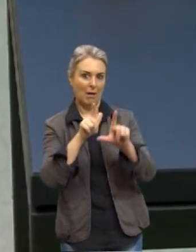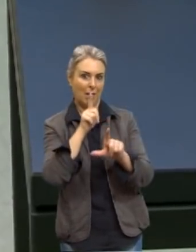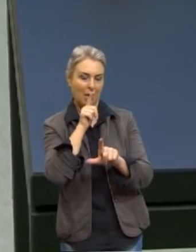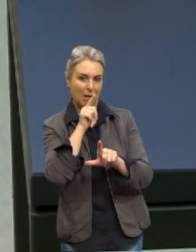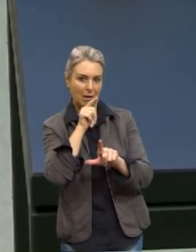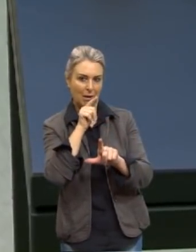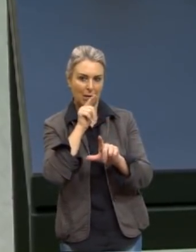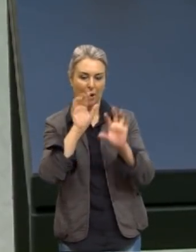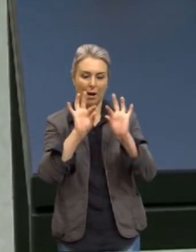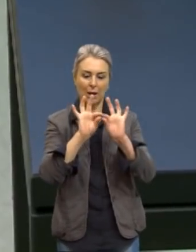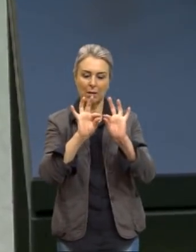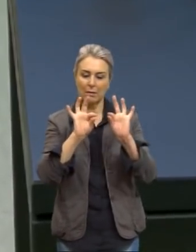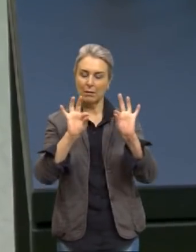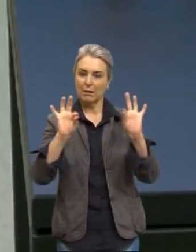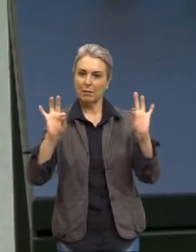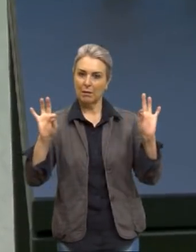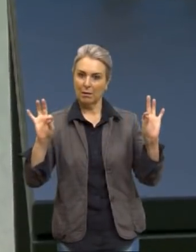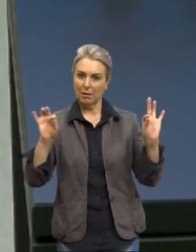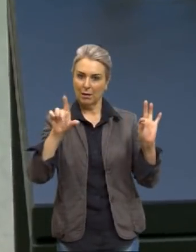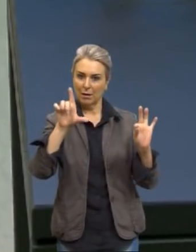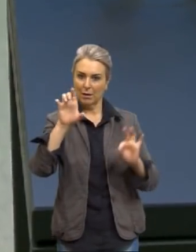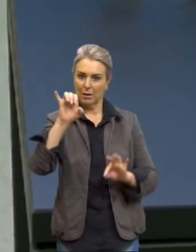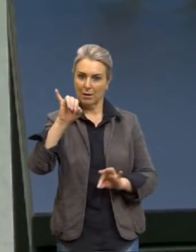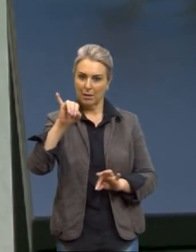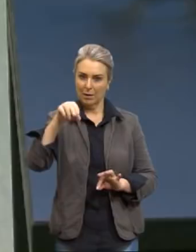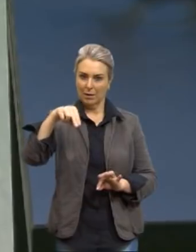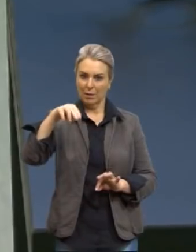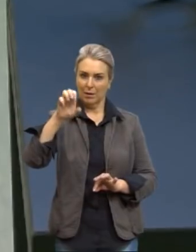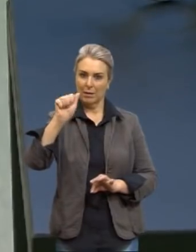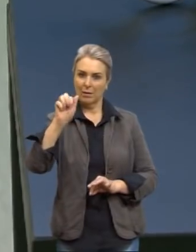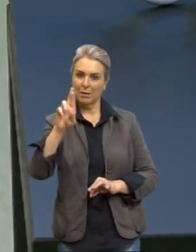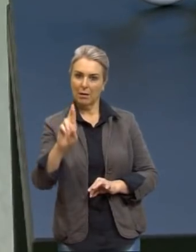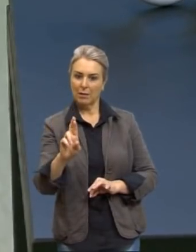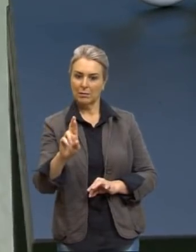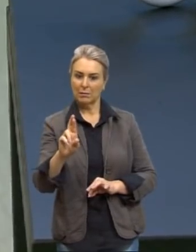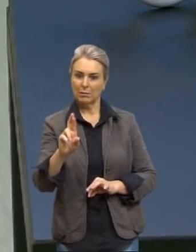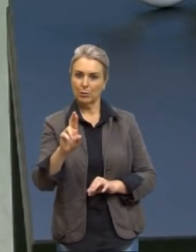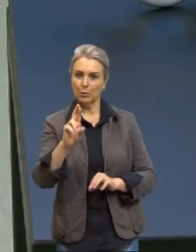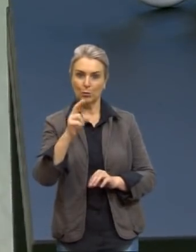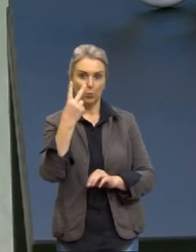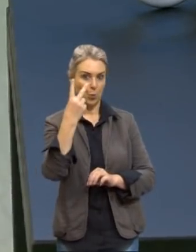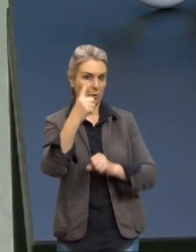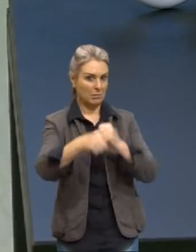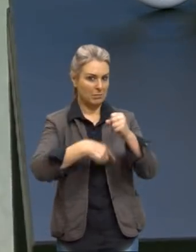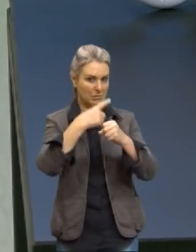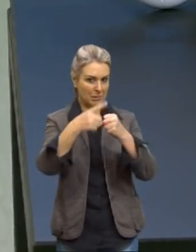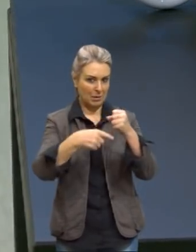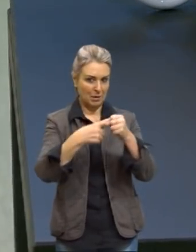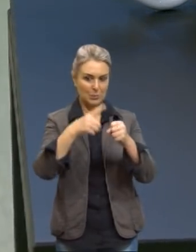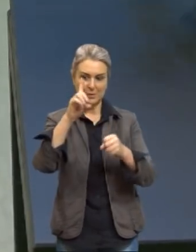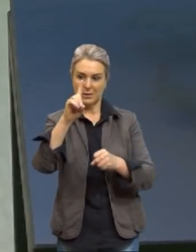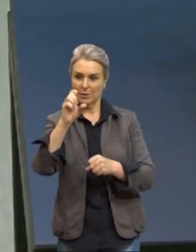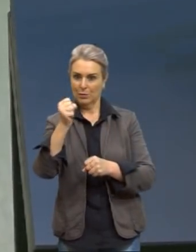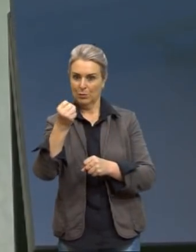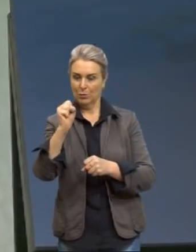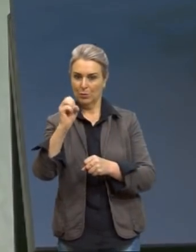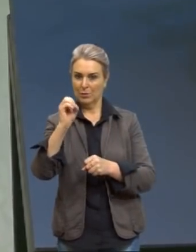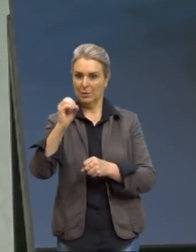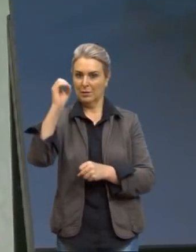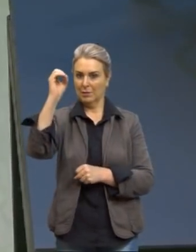line água eu só tenho os dois átomos 180 graus é